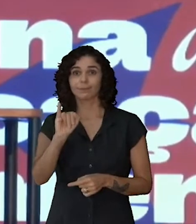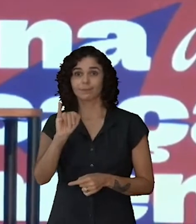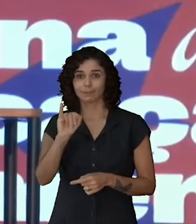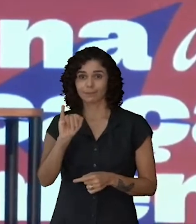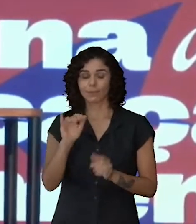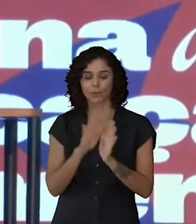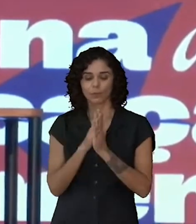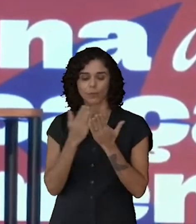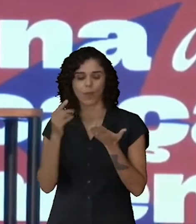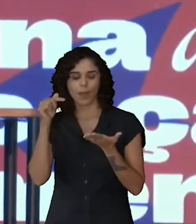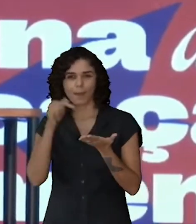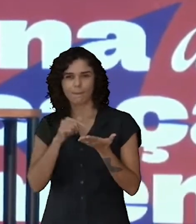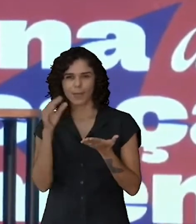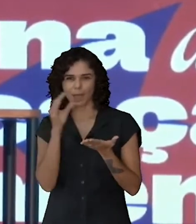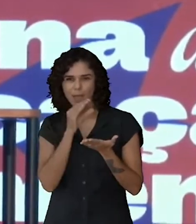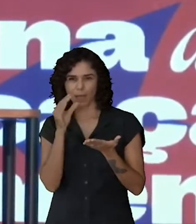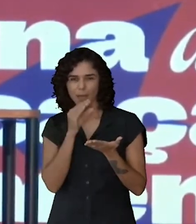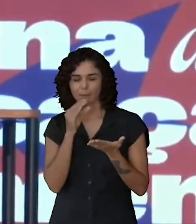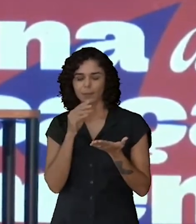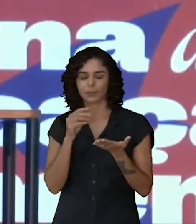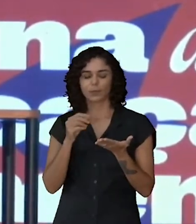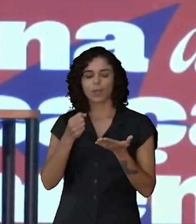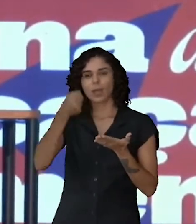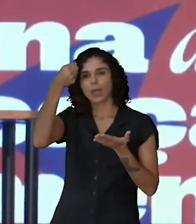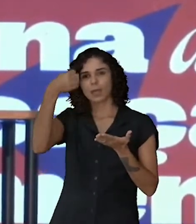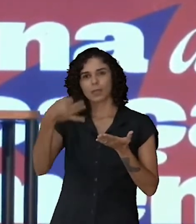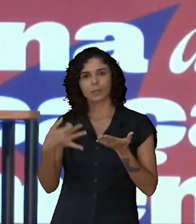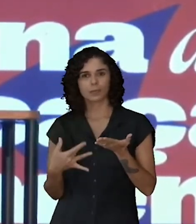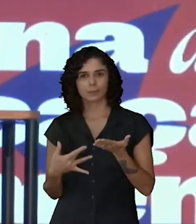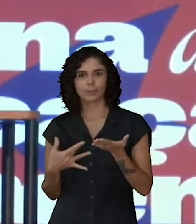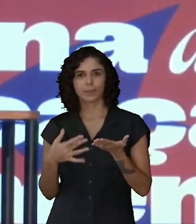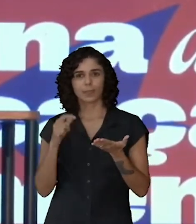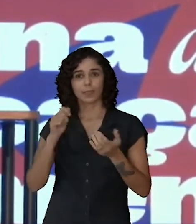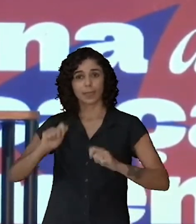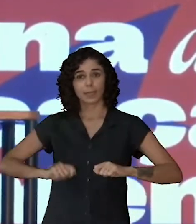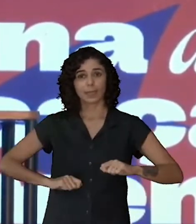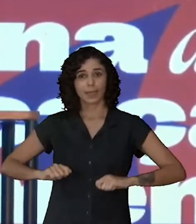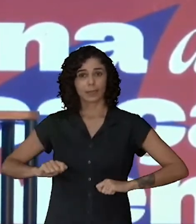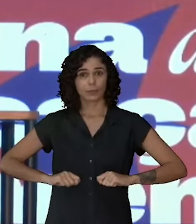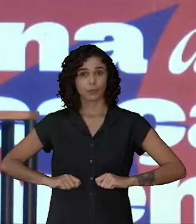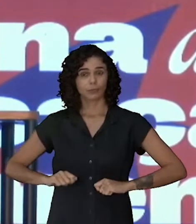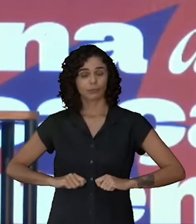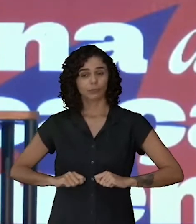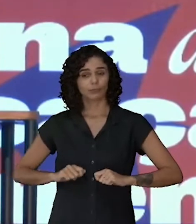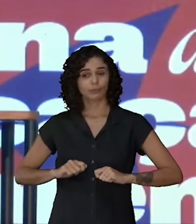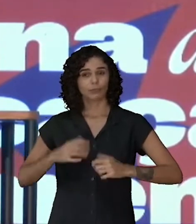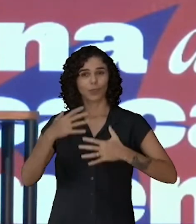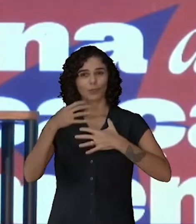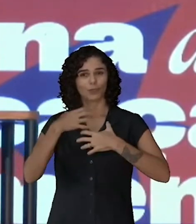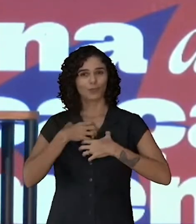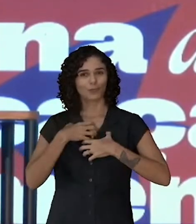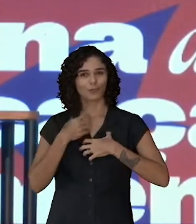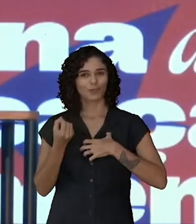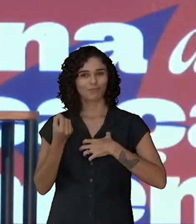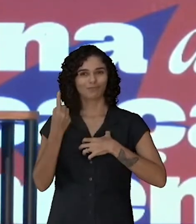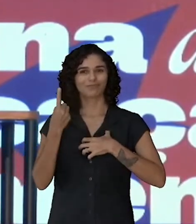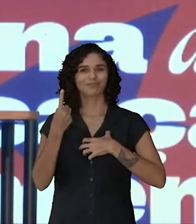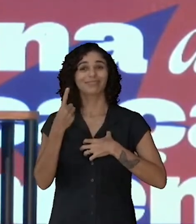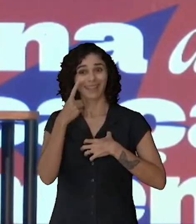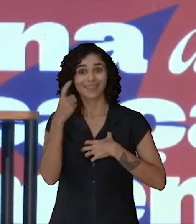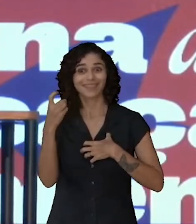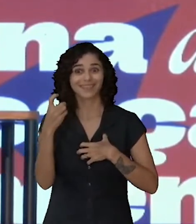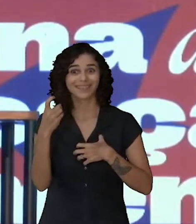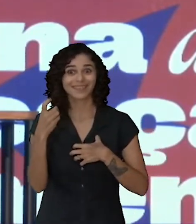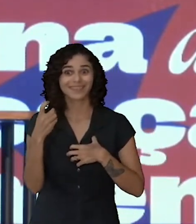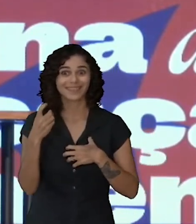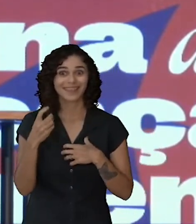aqui rapidamente, ela descreve isso aqui em Atos de um jeito bem interessante. Diz